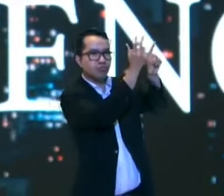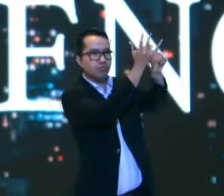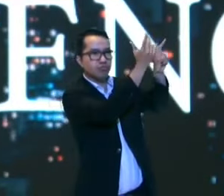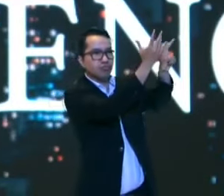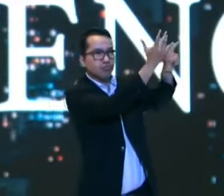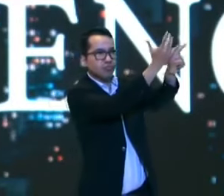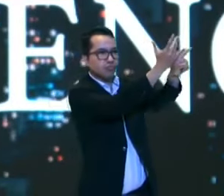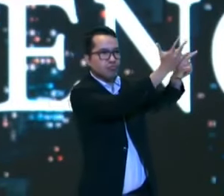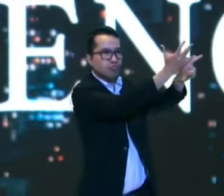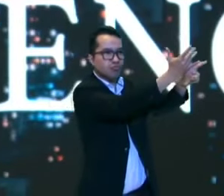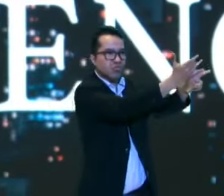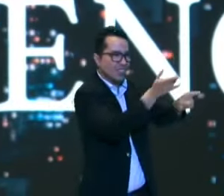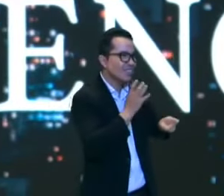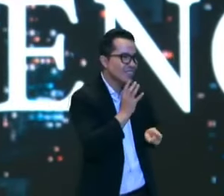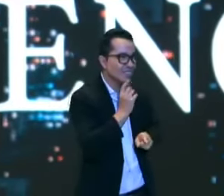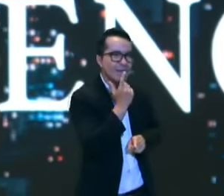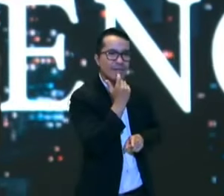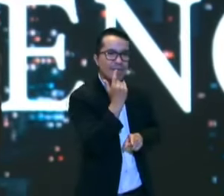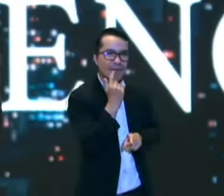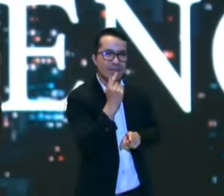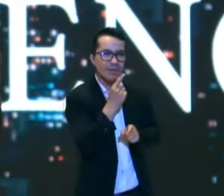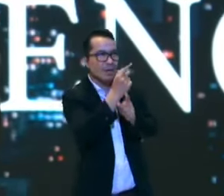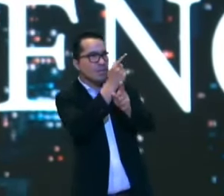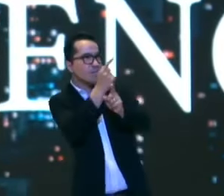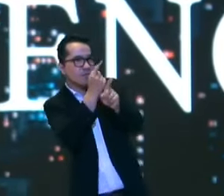Dinheiro separa famílias.